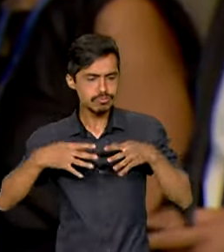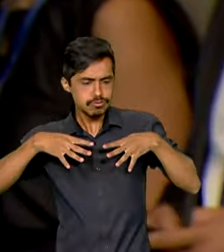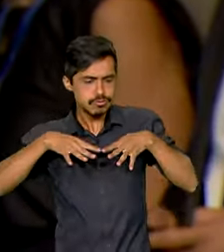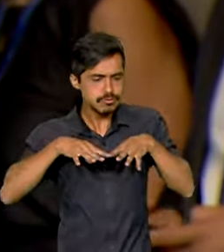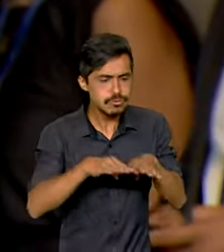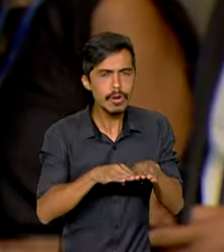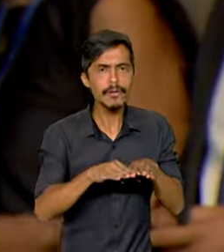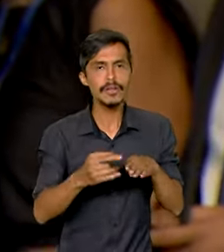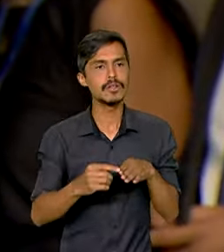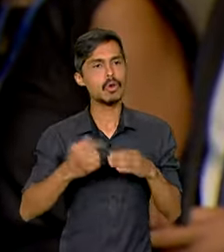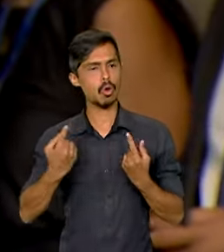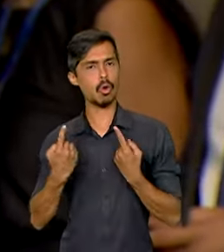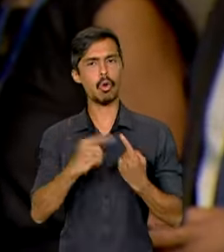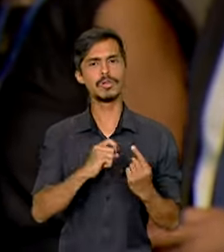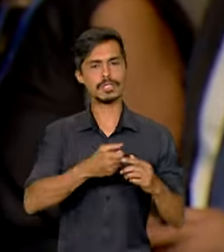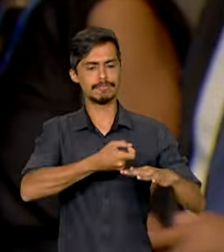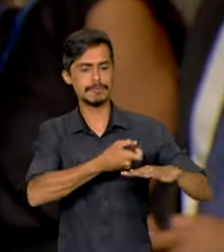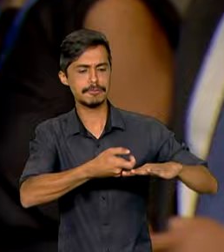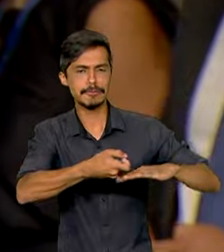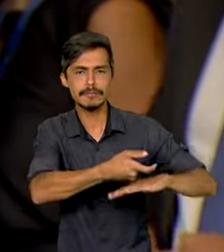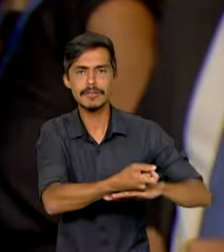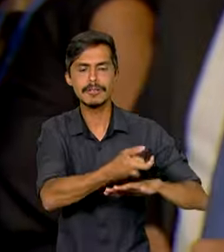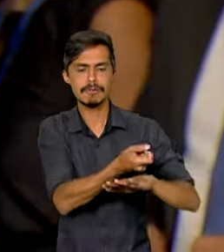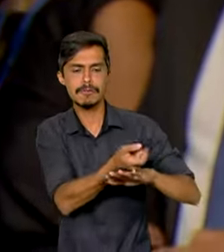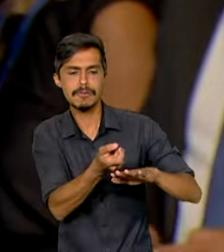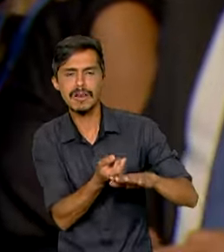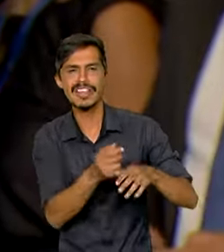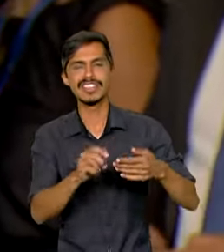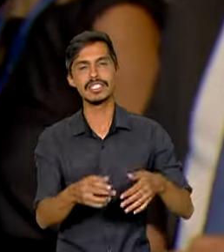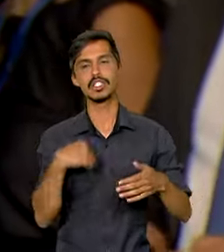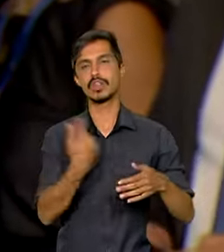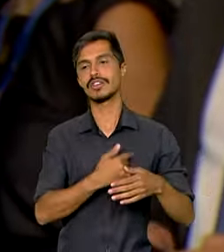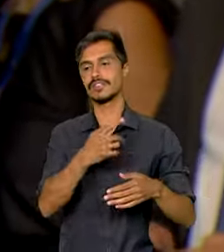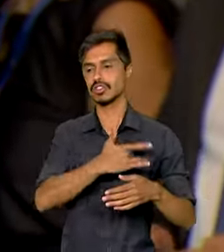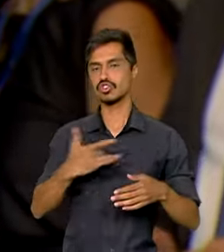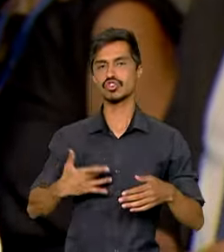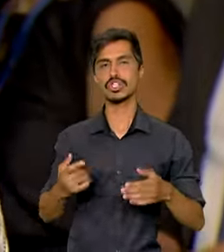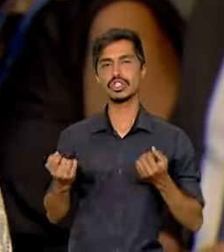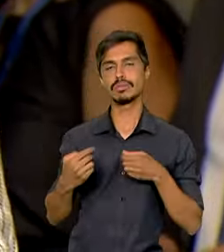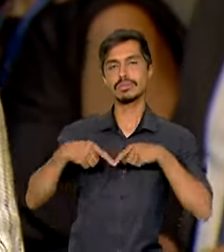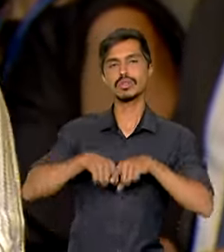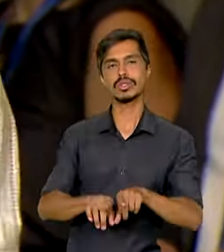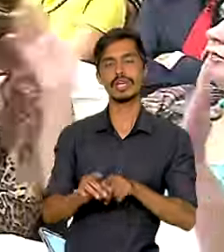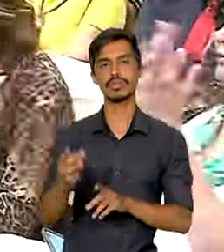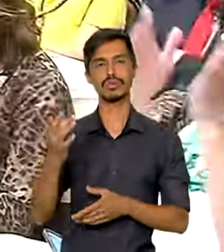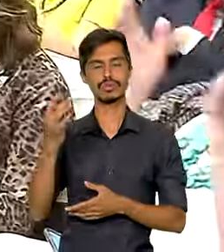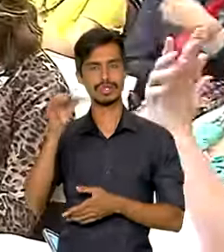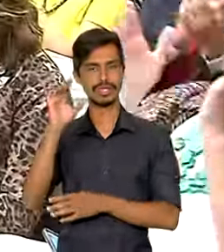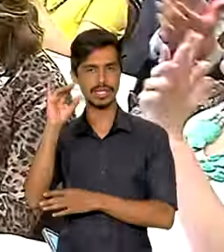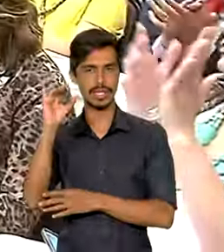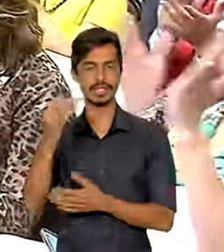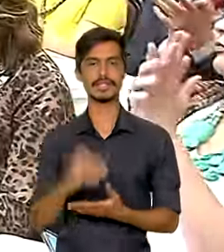a desinformação e afirmar que faremos saúde com ciência. Muito obrigada.